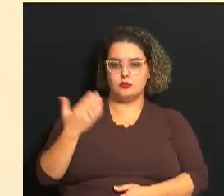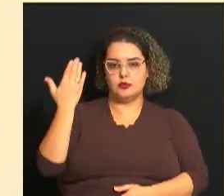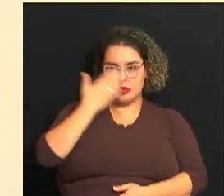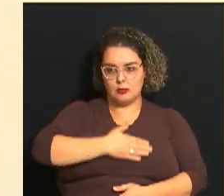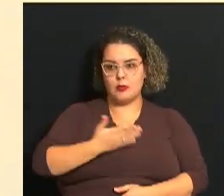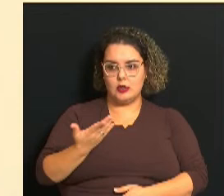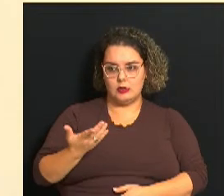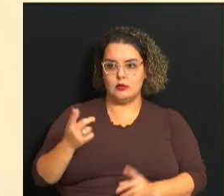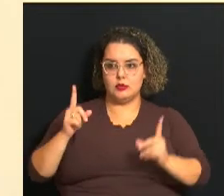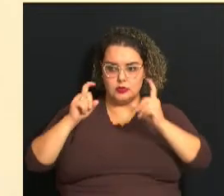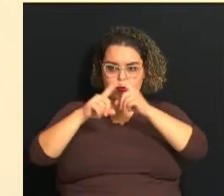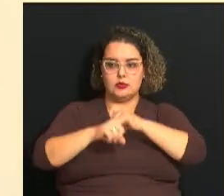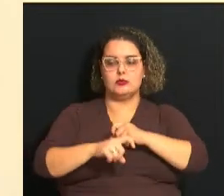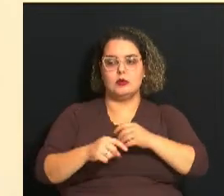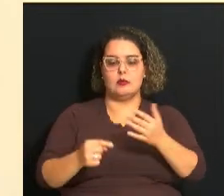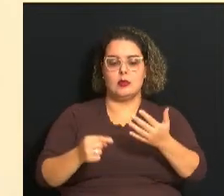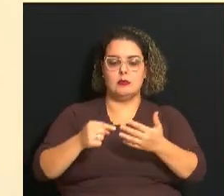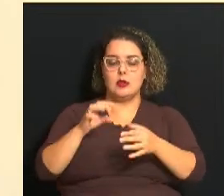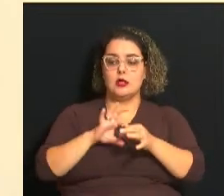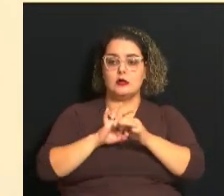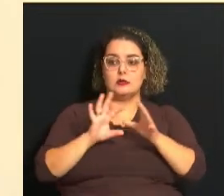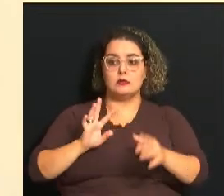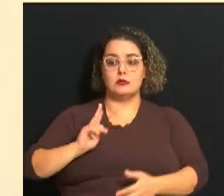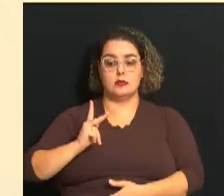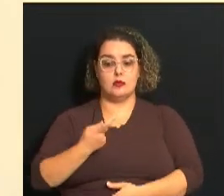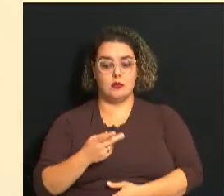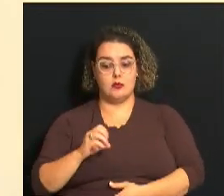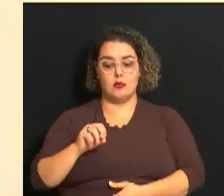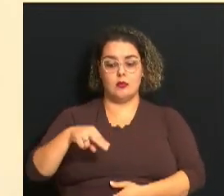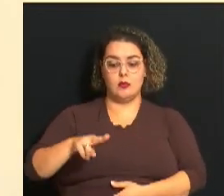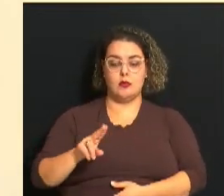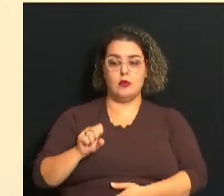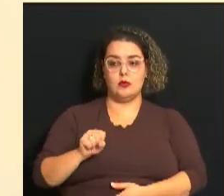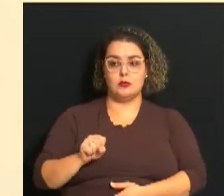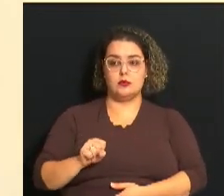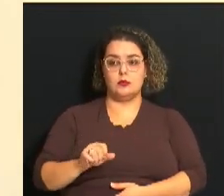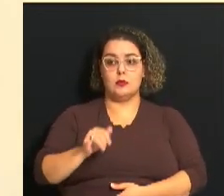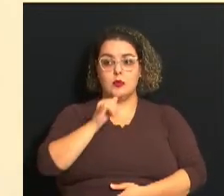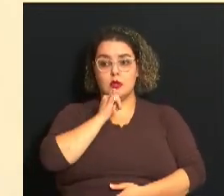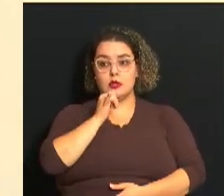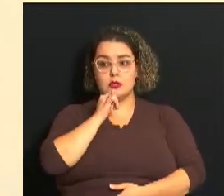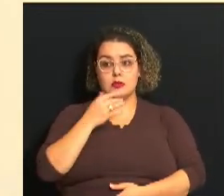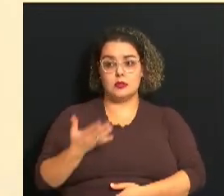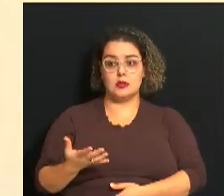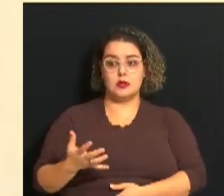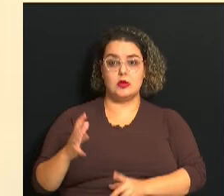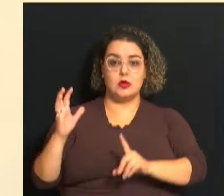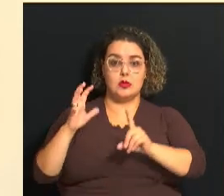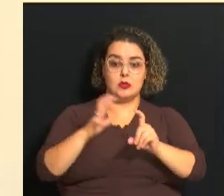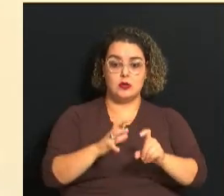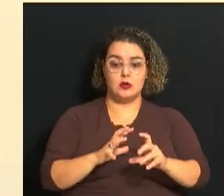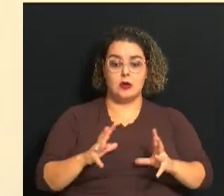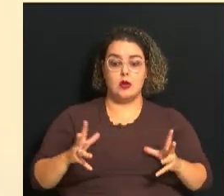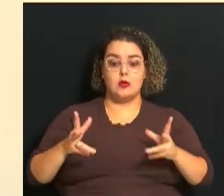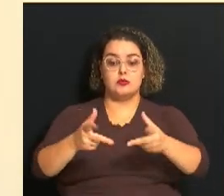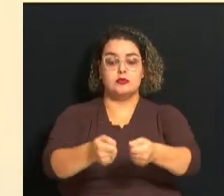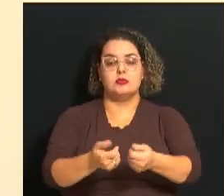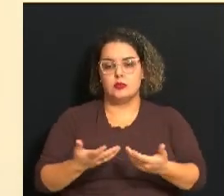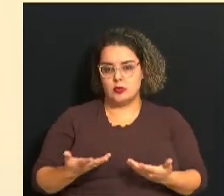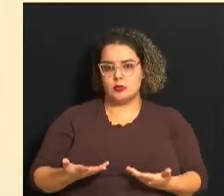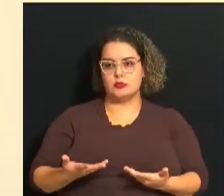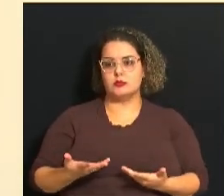complexas e um dos elementos que permite a inversão do ônus da prova pode ser por exemplo quando o assédio moral coletivo ou quando ele é